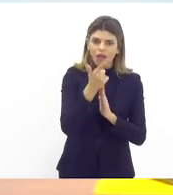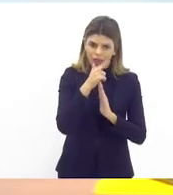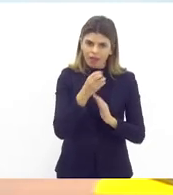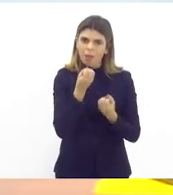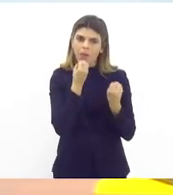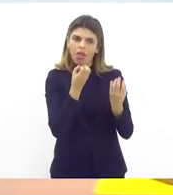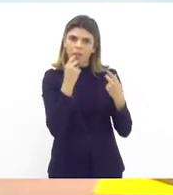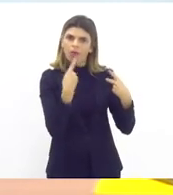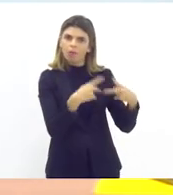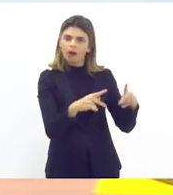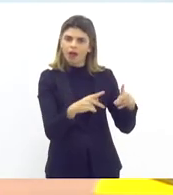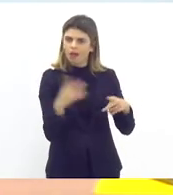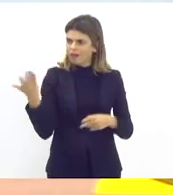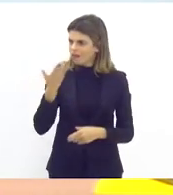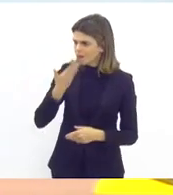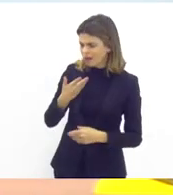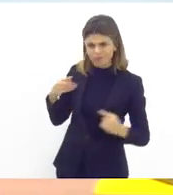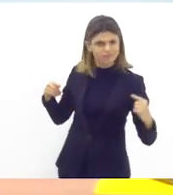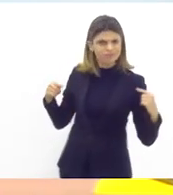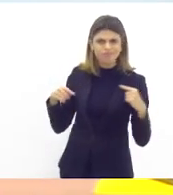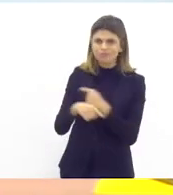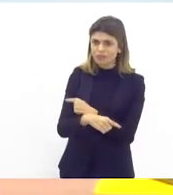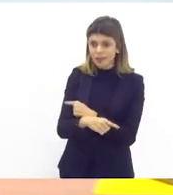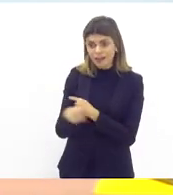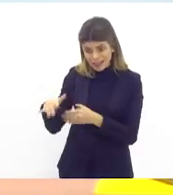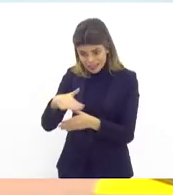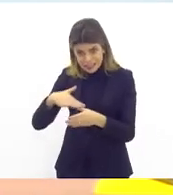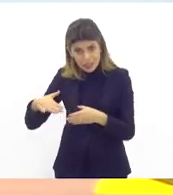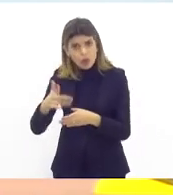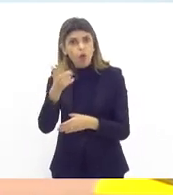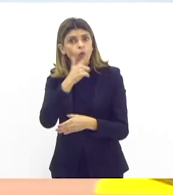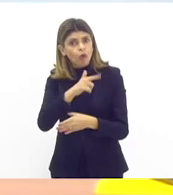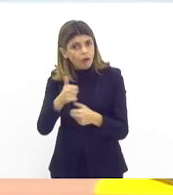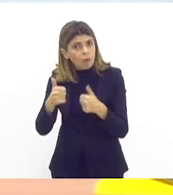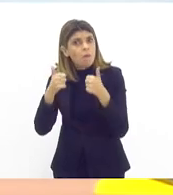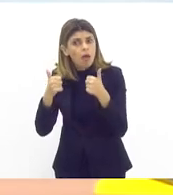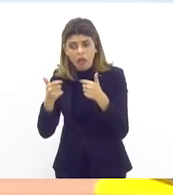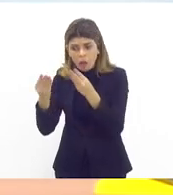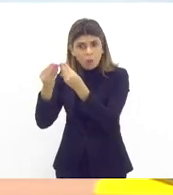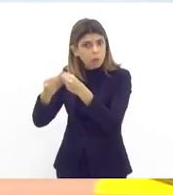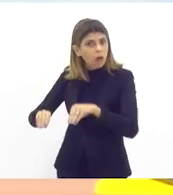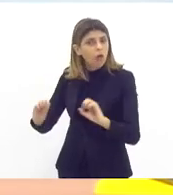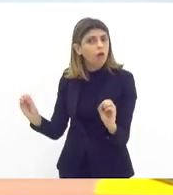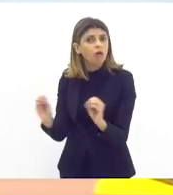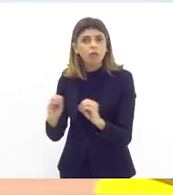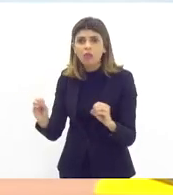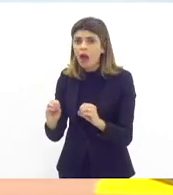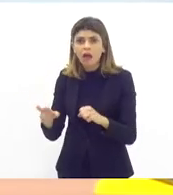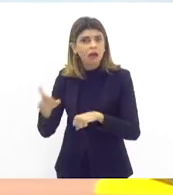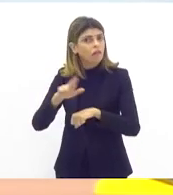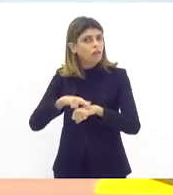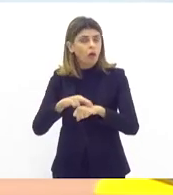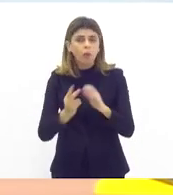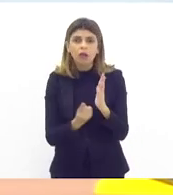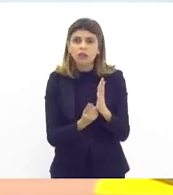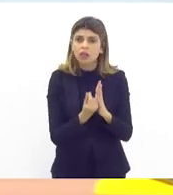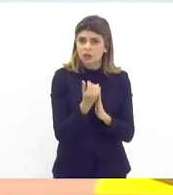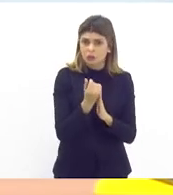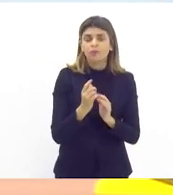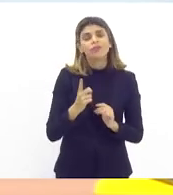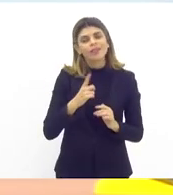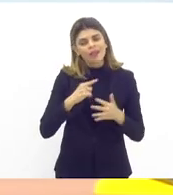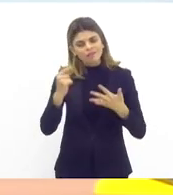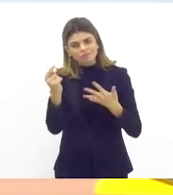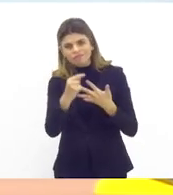está certo? Mas o fato é que esse setor está sendo beneficiado, não está sendo prejudicado pela reforma tributária. Então, os pontos fundamentais